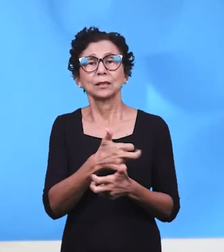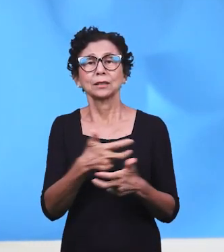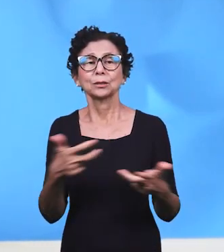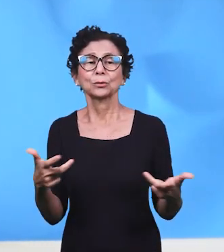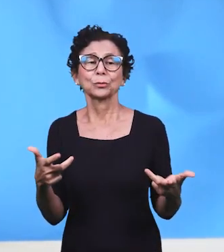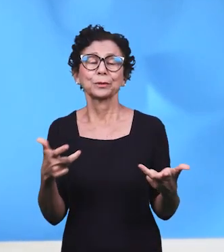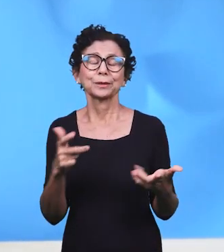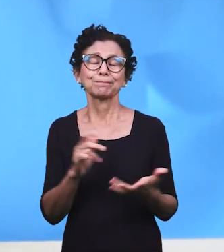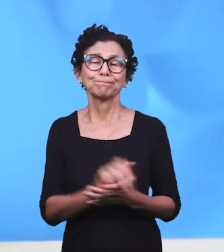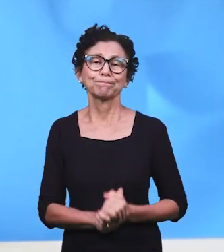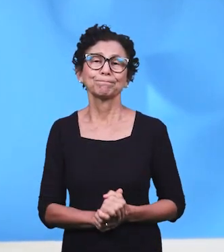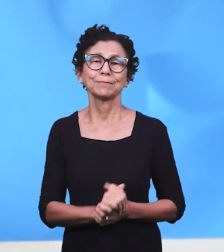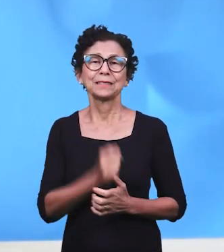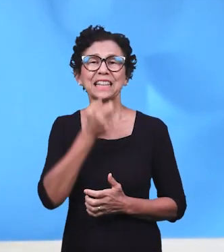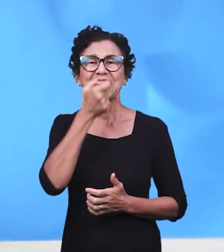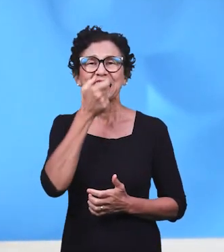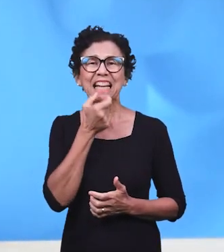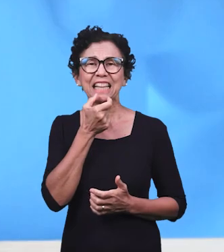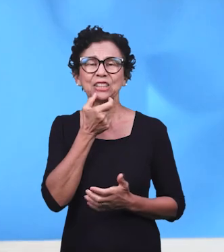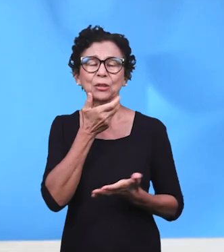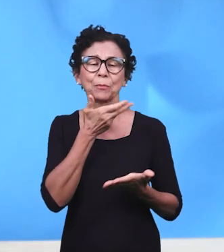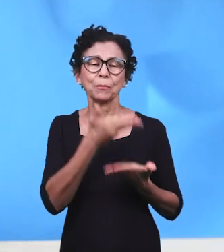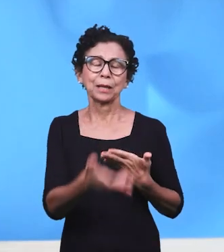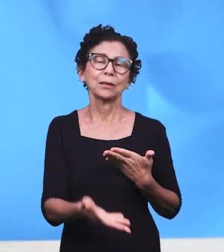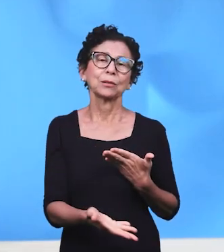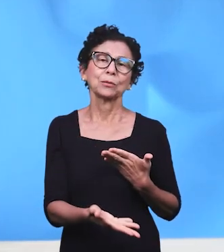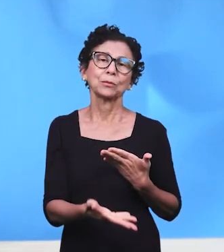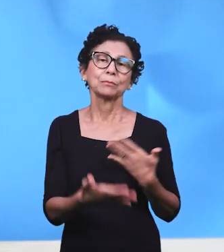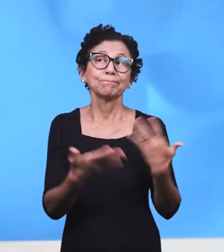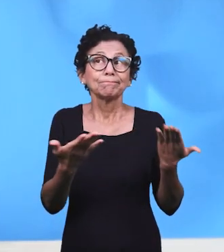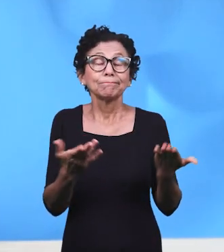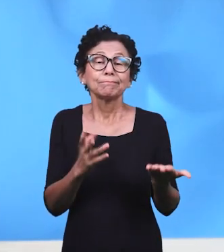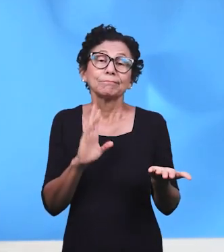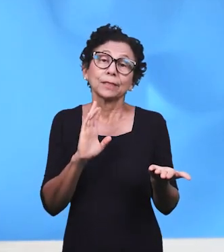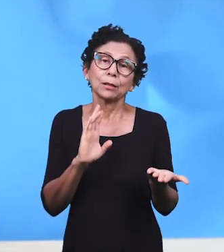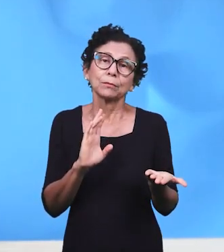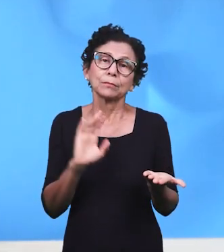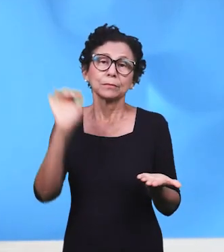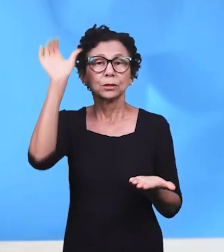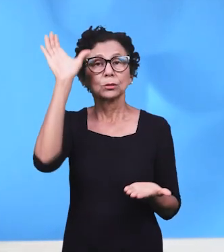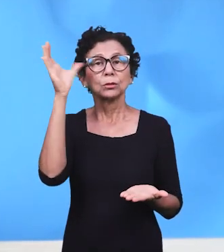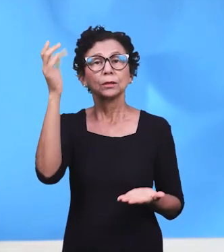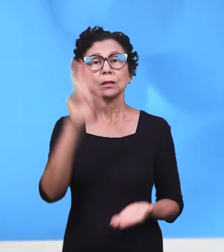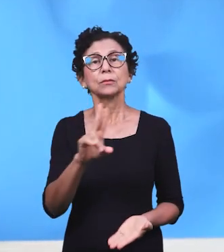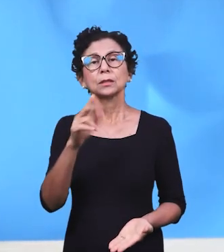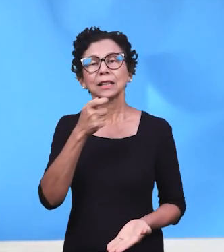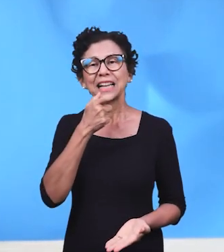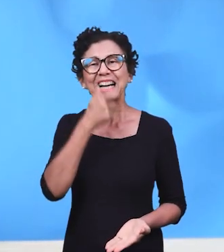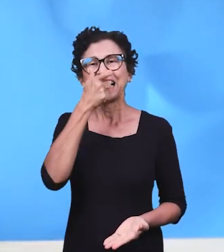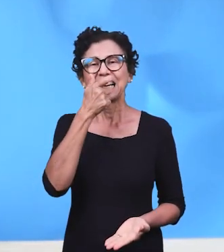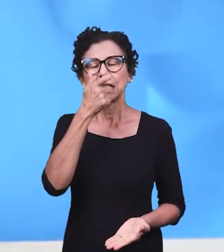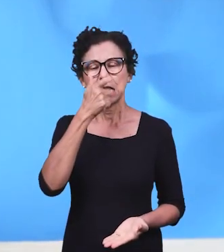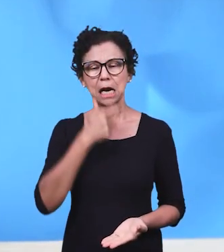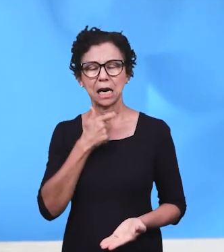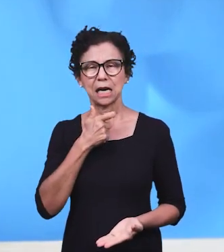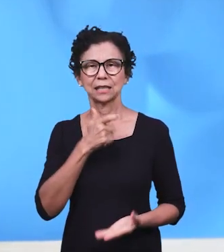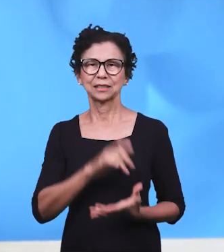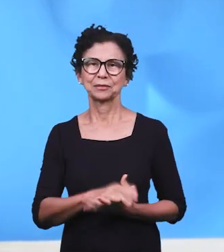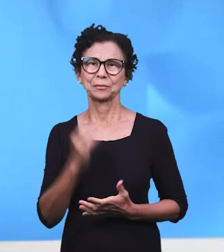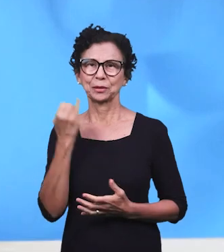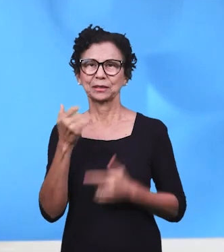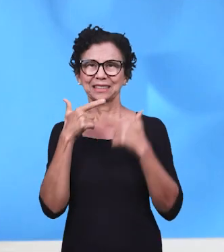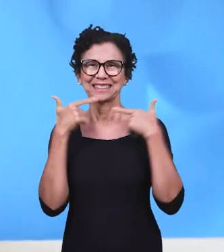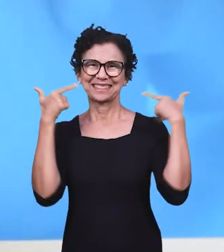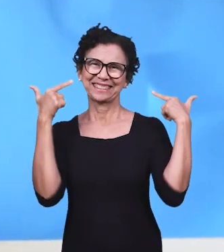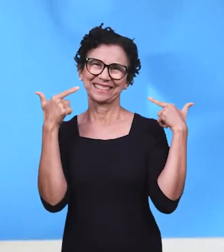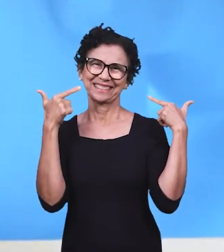eu lanço mão de usar a prótese. E a prótese é uma ótima opção também que temos, porque o importante é sorrir, né?